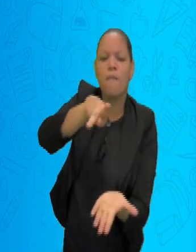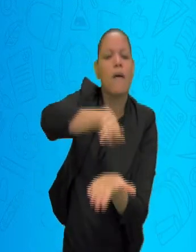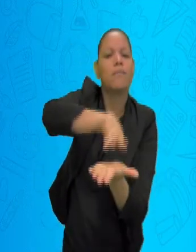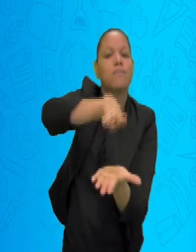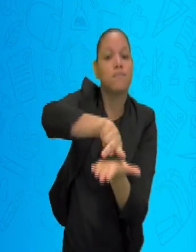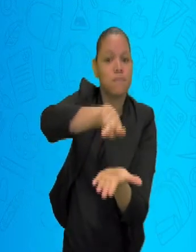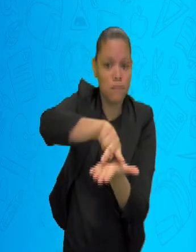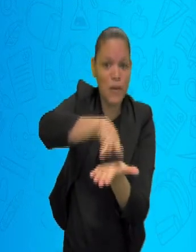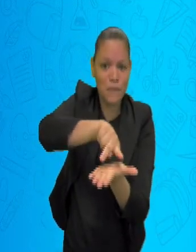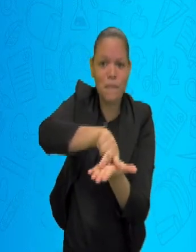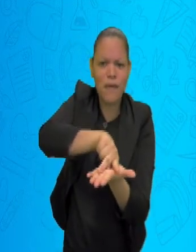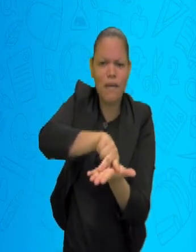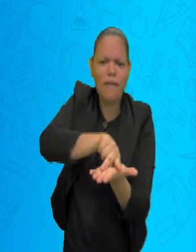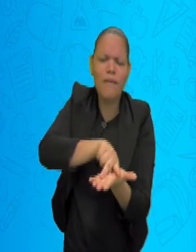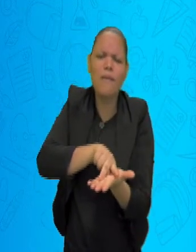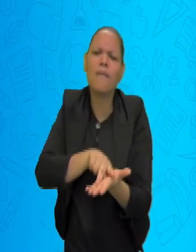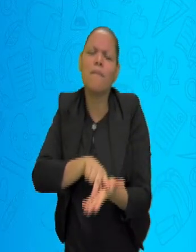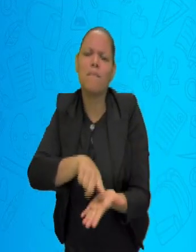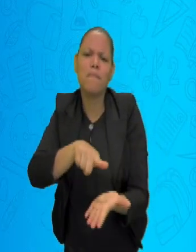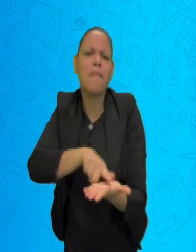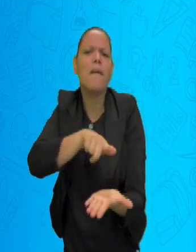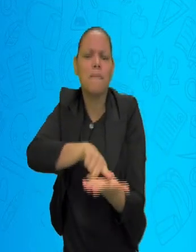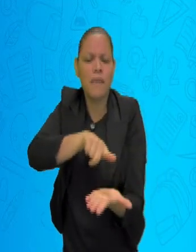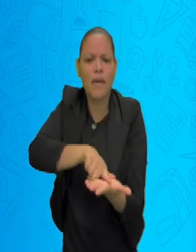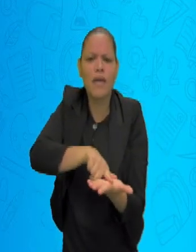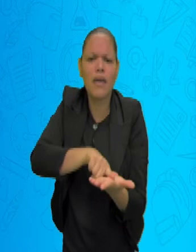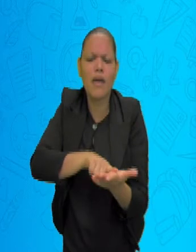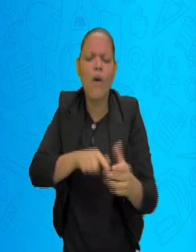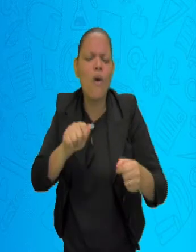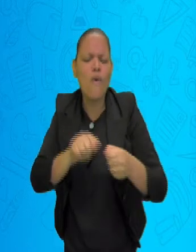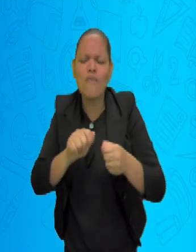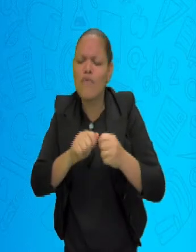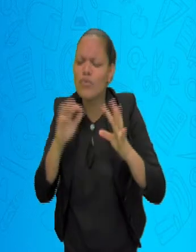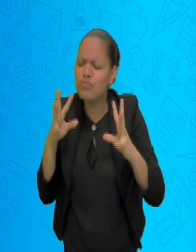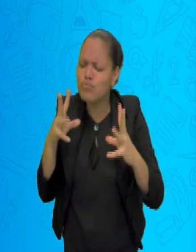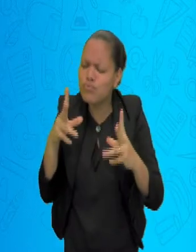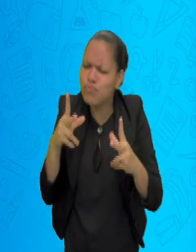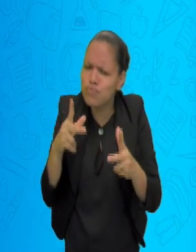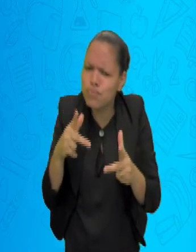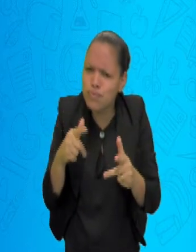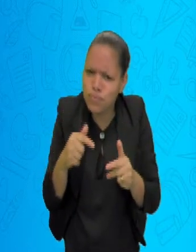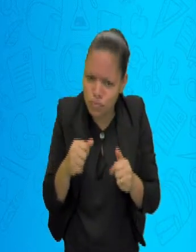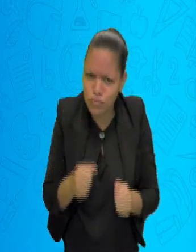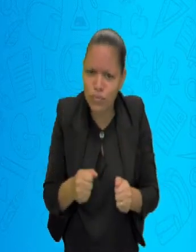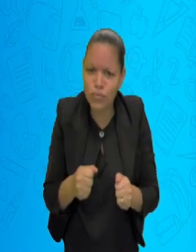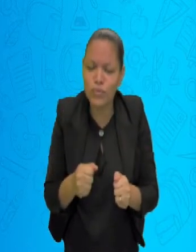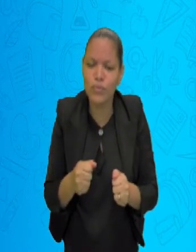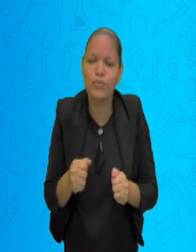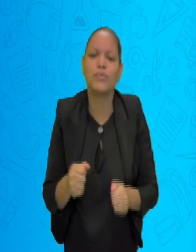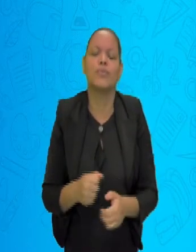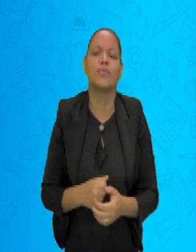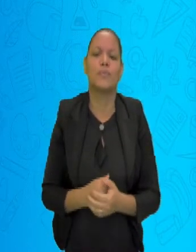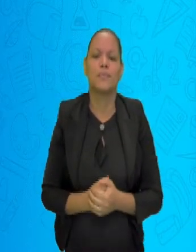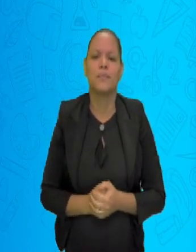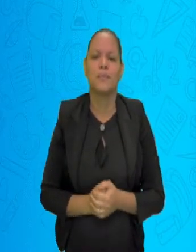ela faz toda a fabricação do papel através da matéria-prima, que é o